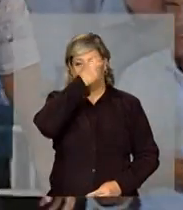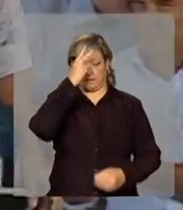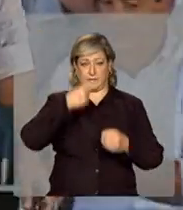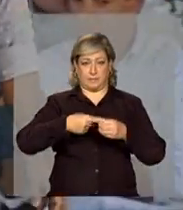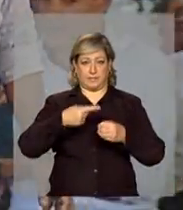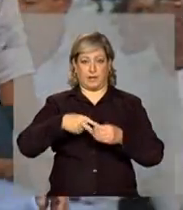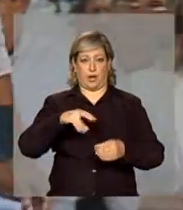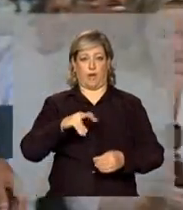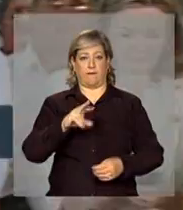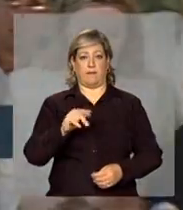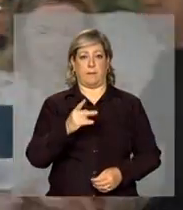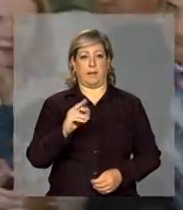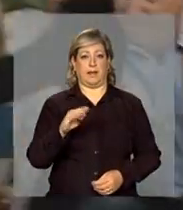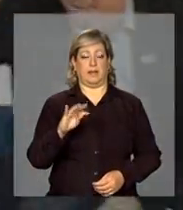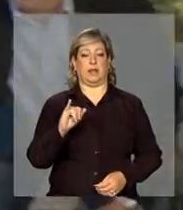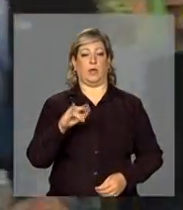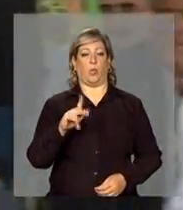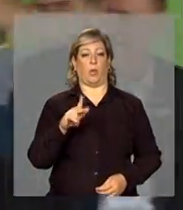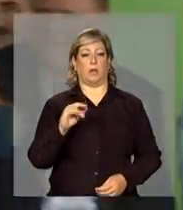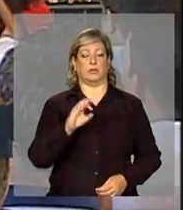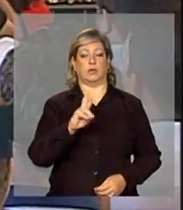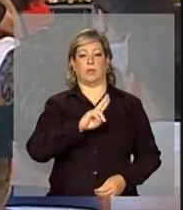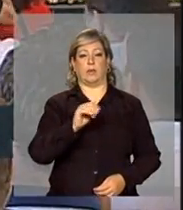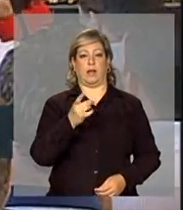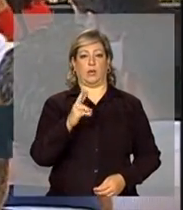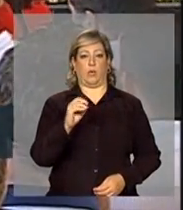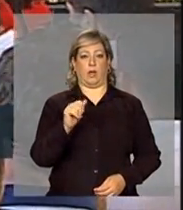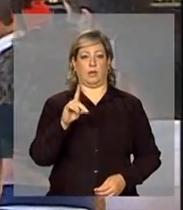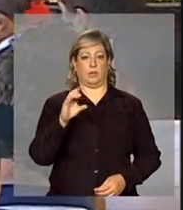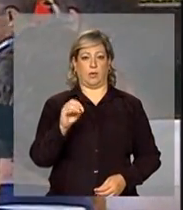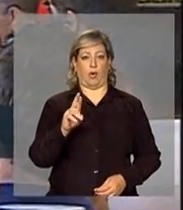Município de Nova Prata do Iguaçu, Adroaldo Hofelder.